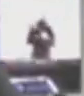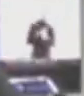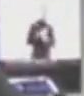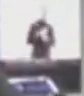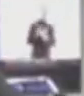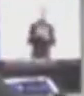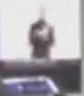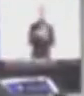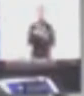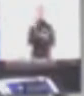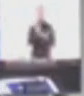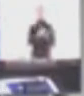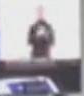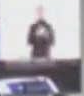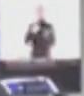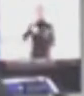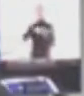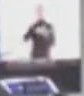andar